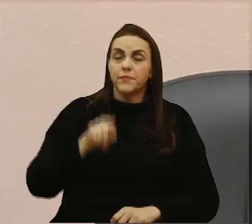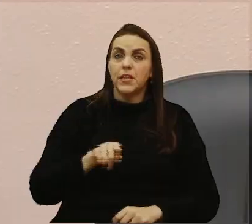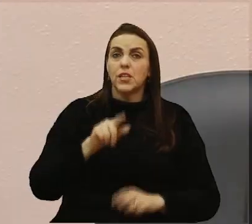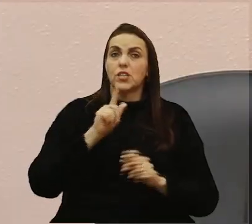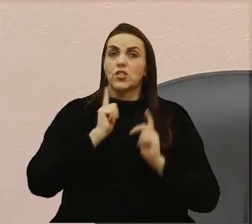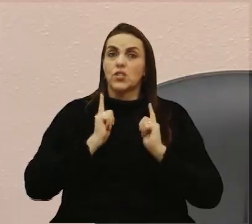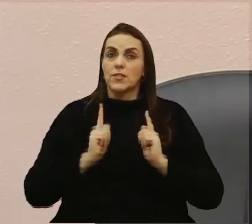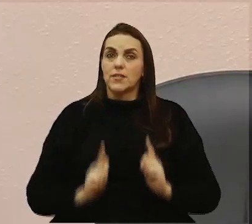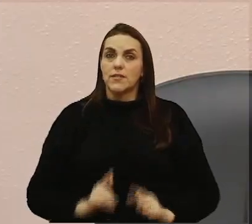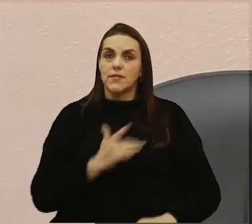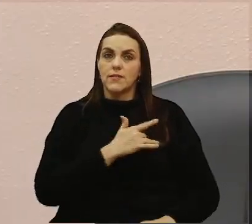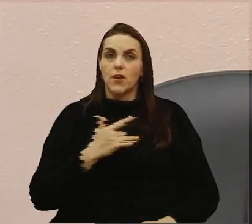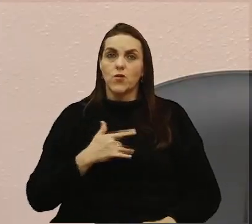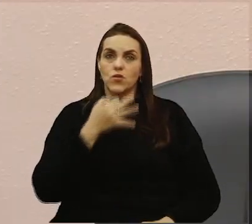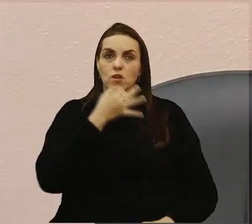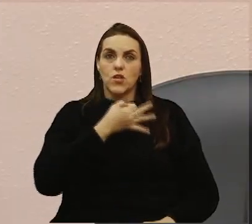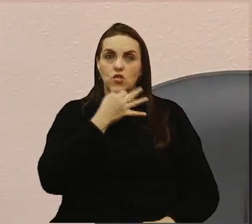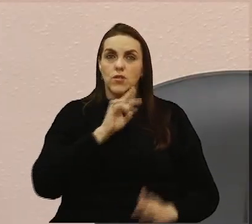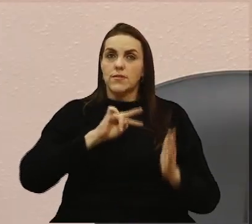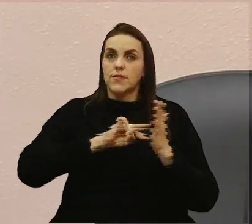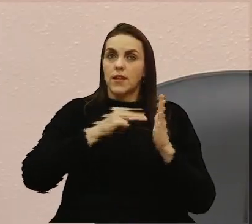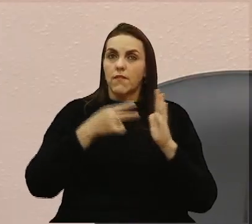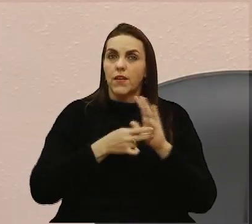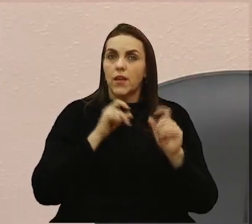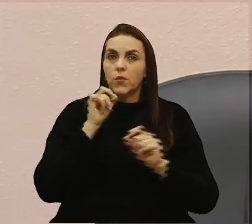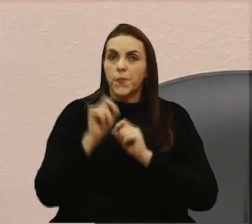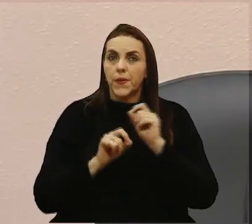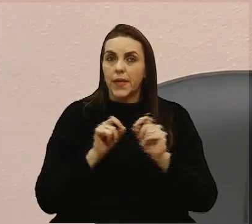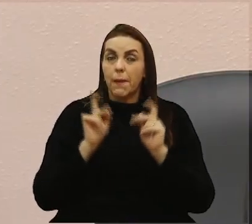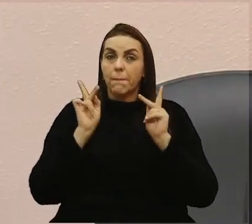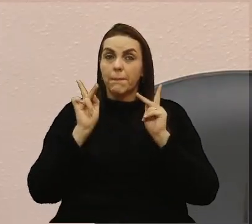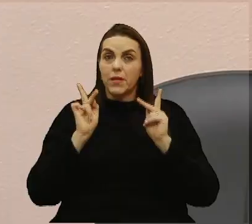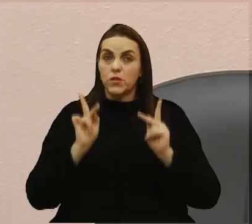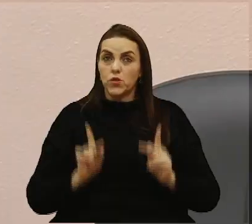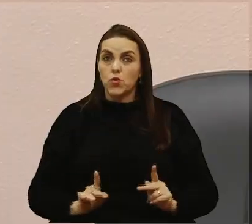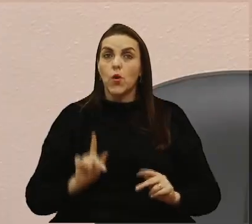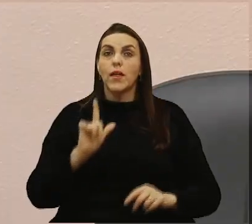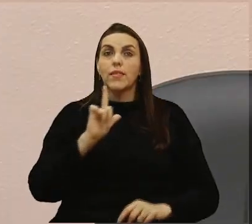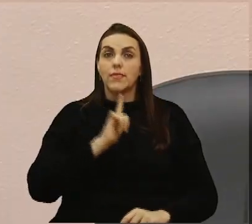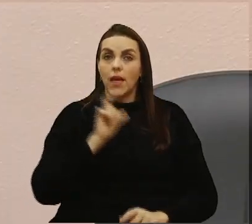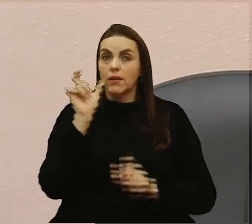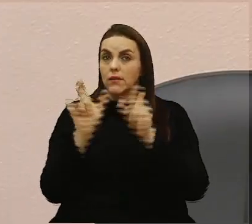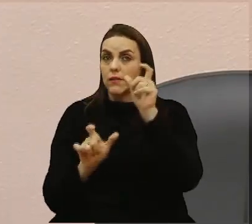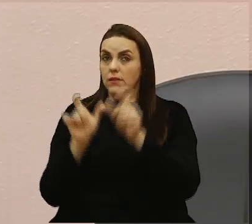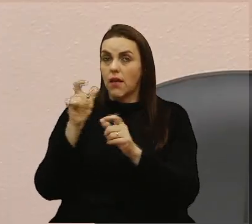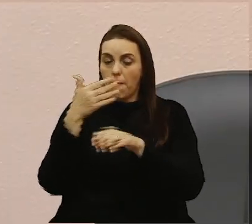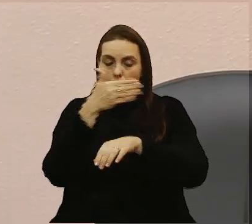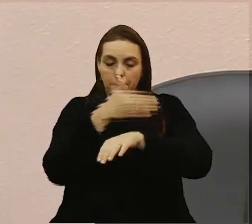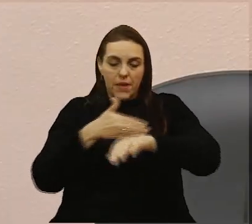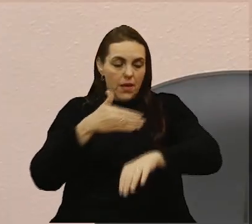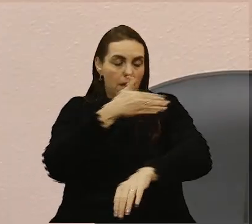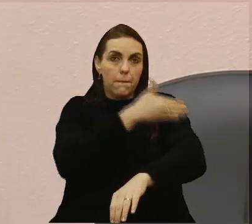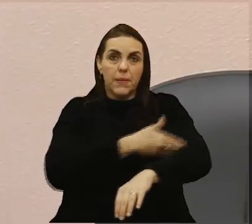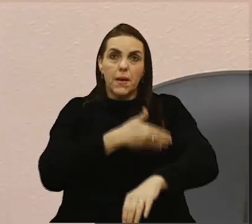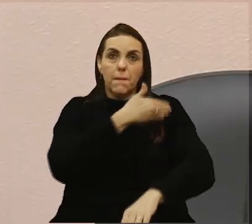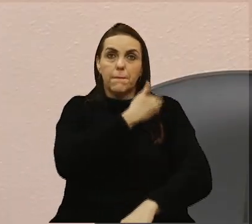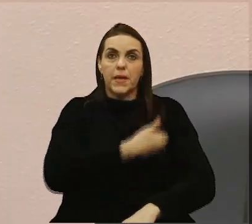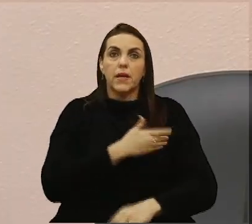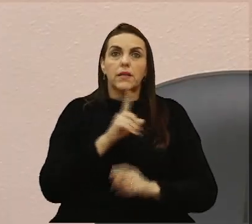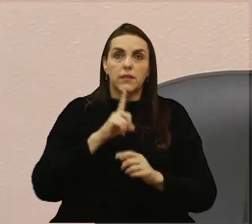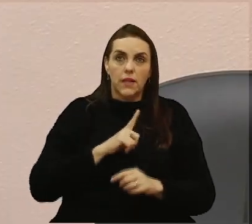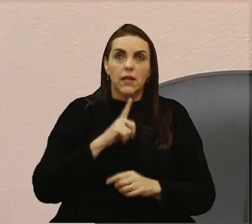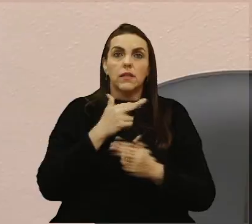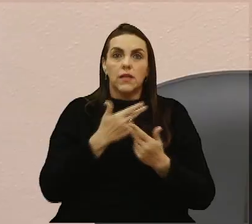saúde Caxias significa pessoas que têm os seus membros amputados pela falta